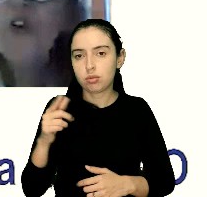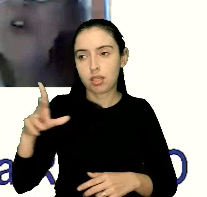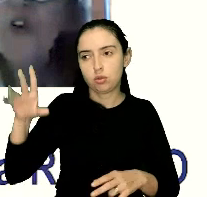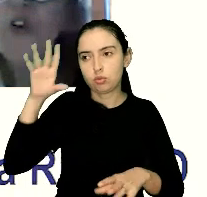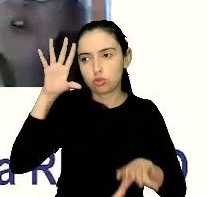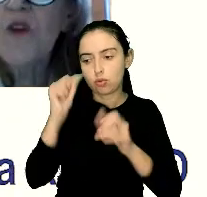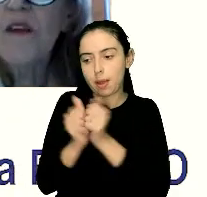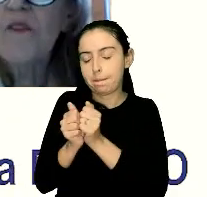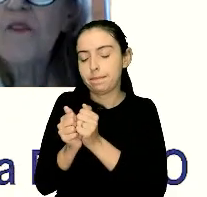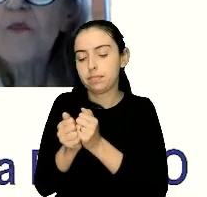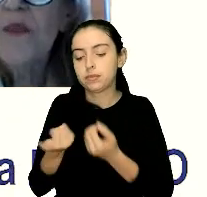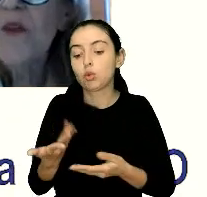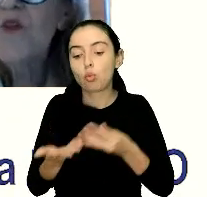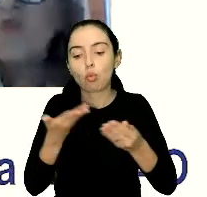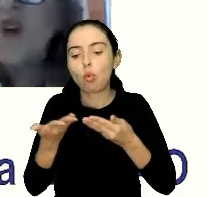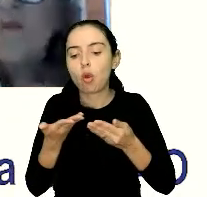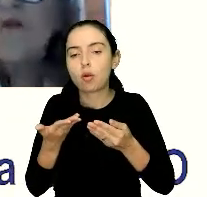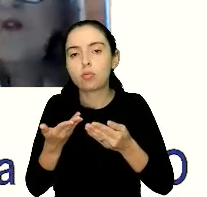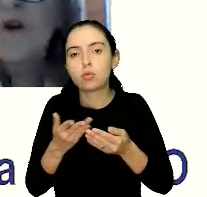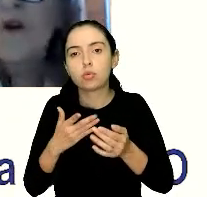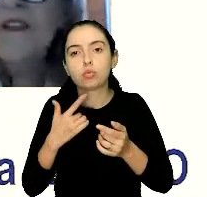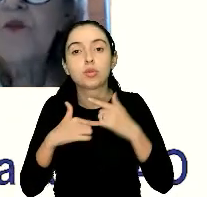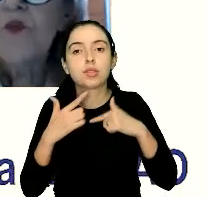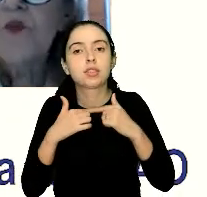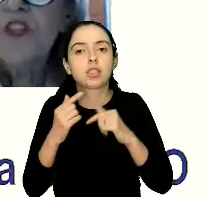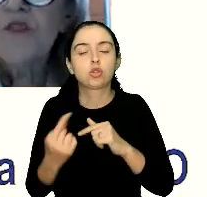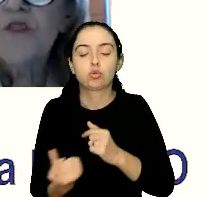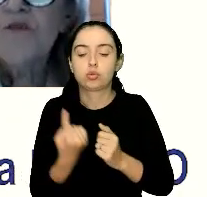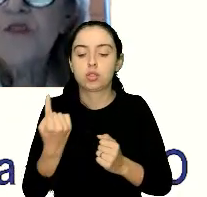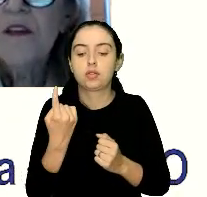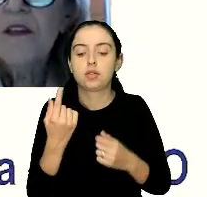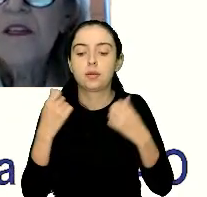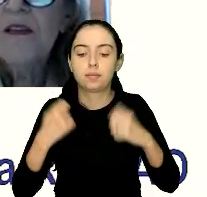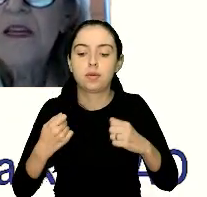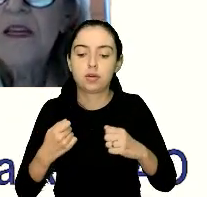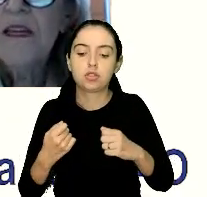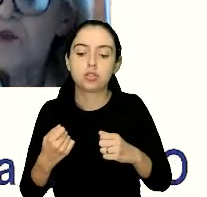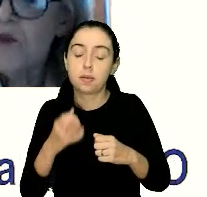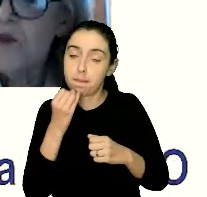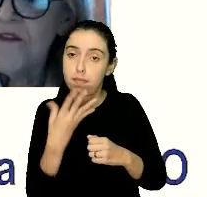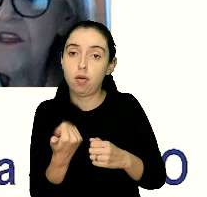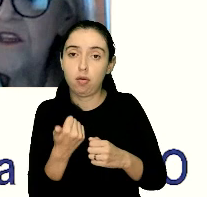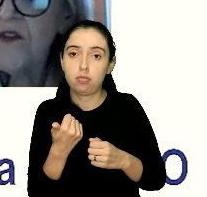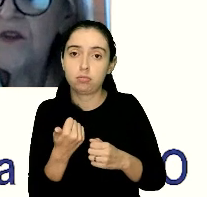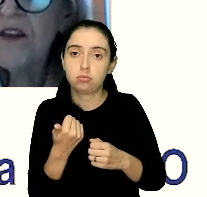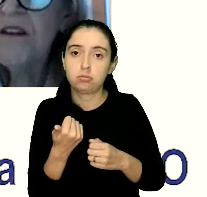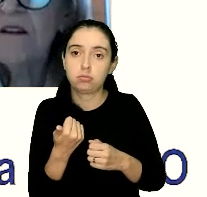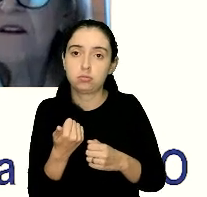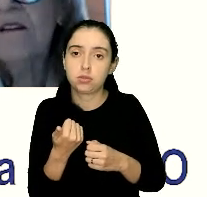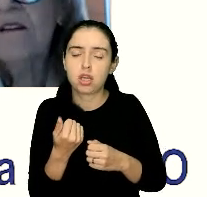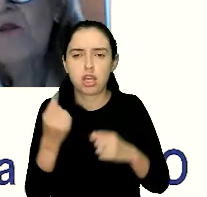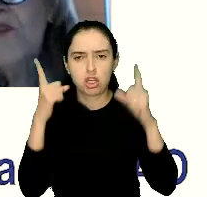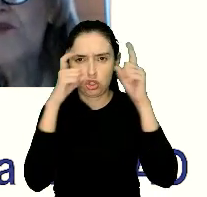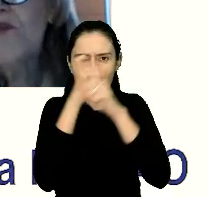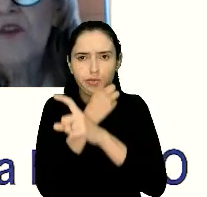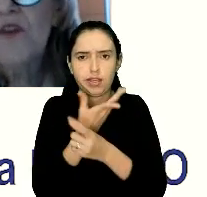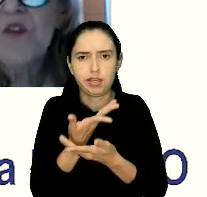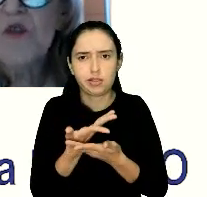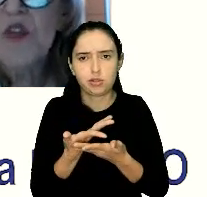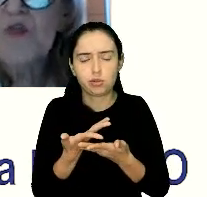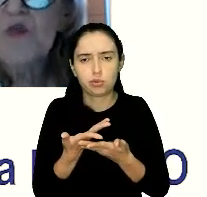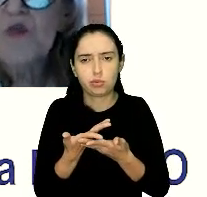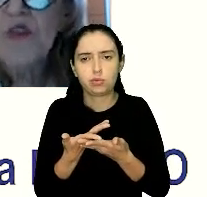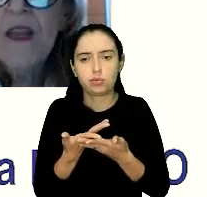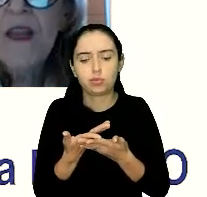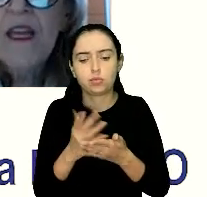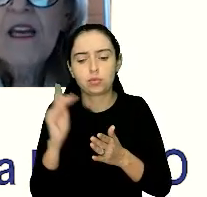pode desfrutar desse isolamento? O isolamento ele pode ser produtivo, é muito difícil, né? Alguns autores